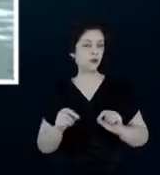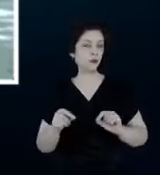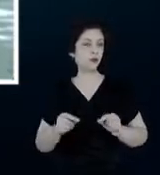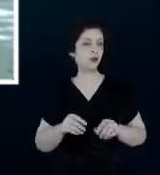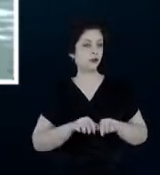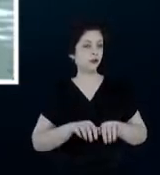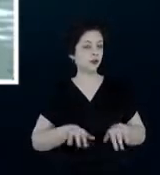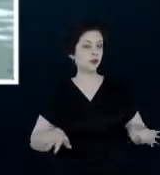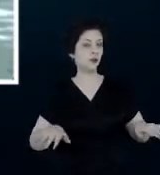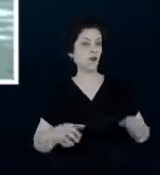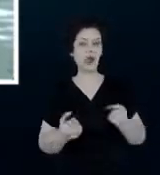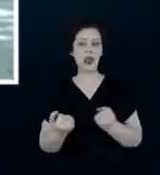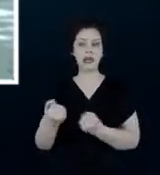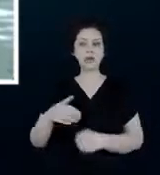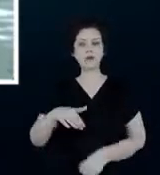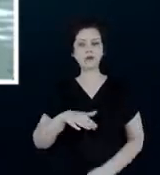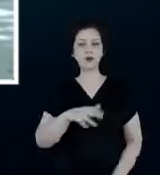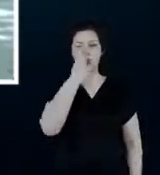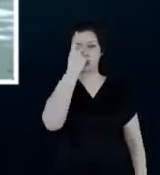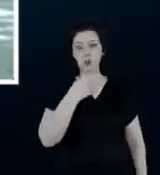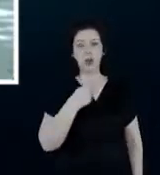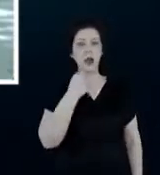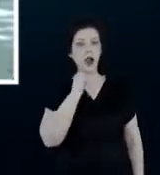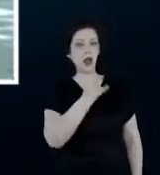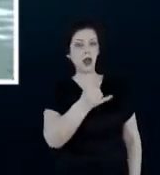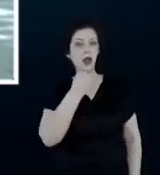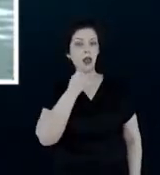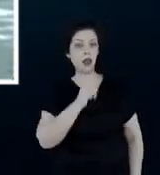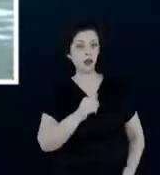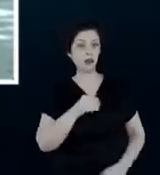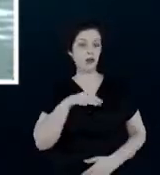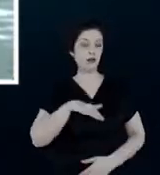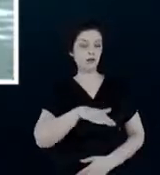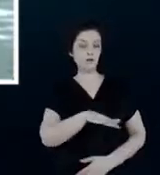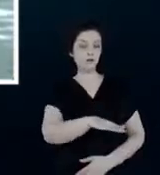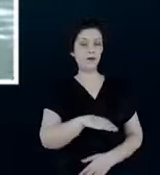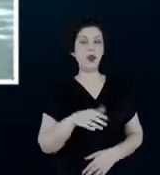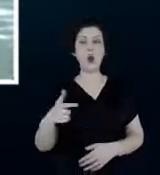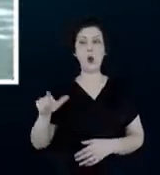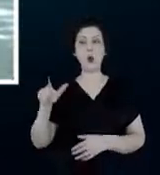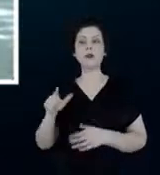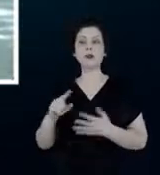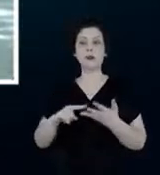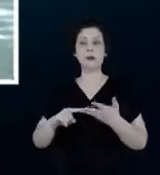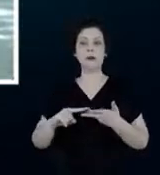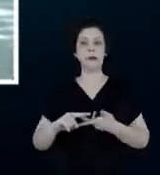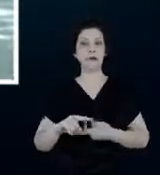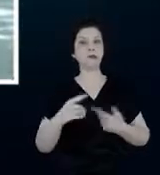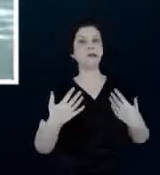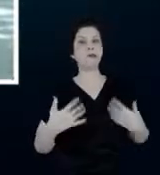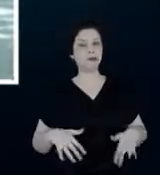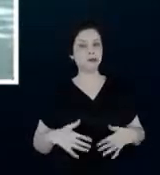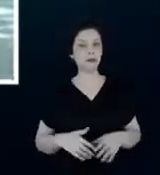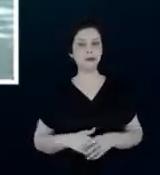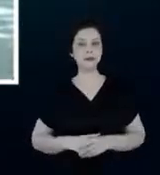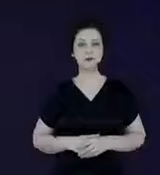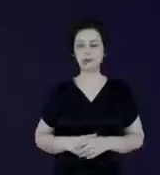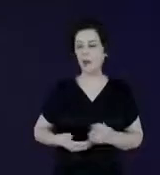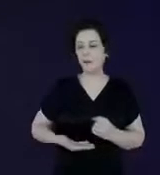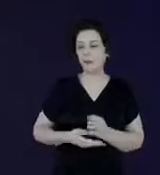distribuição, carros autônomos, elétricos e outras grandes demandas de energia. Basicamente